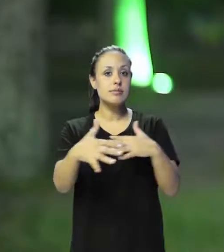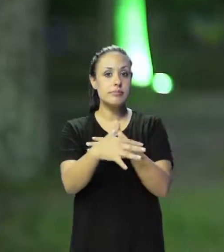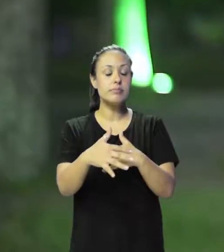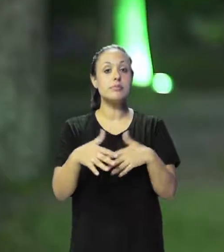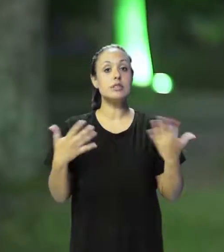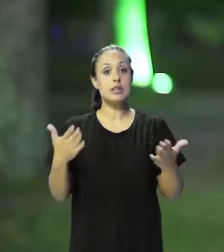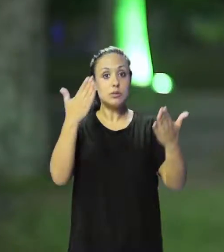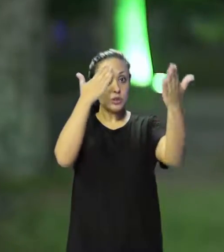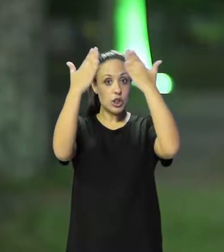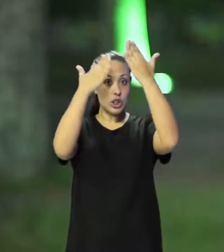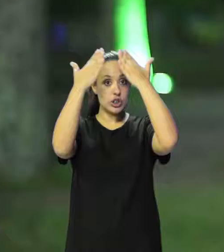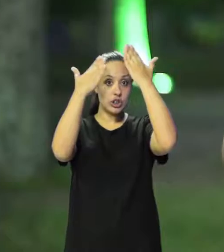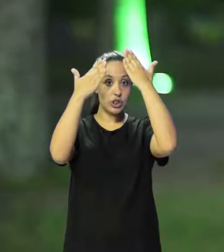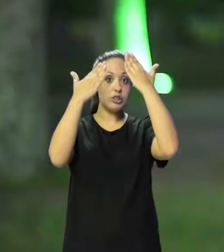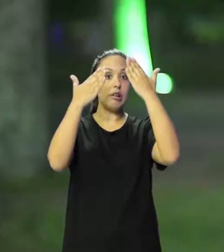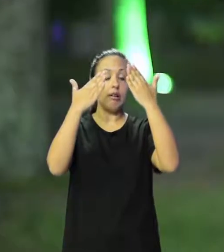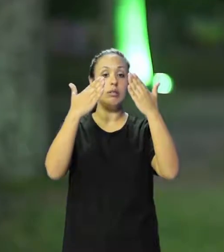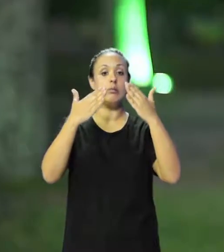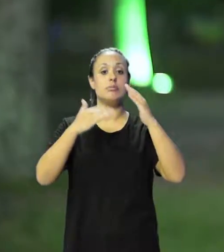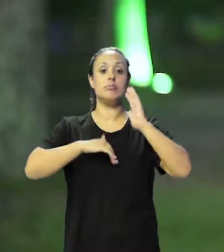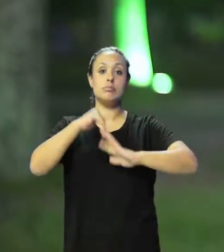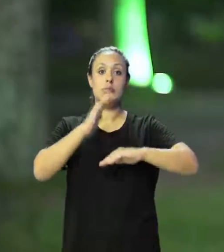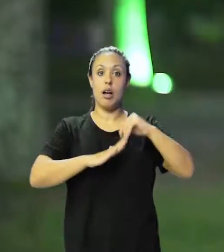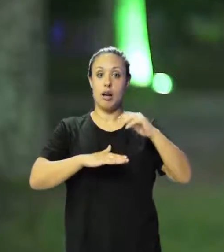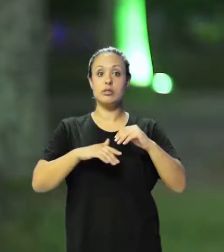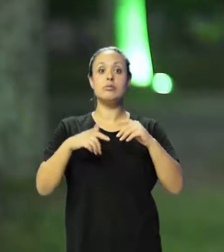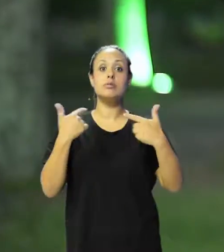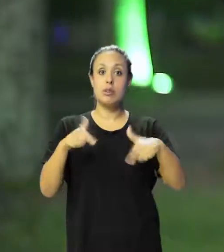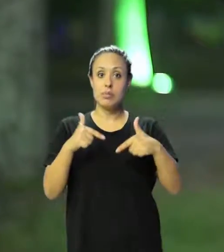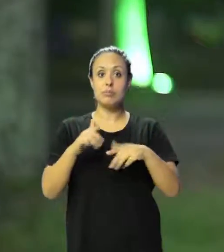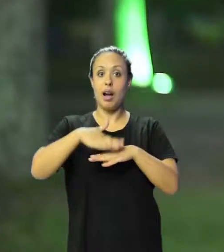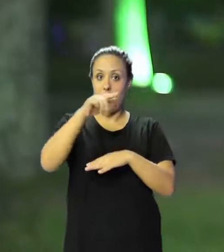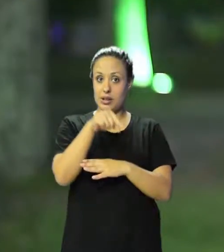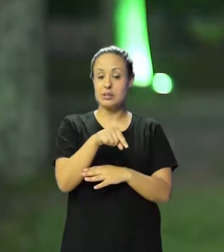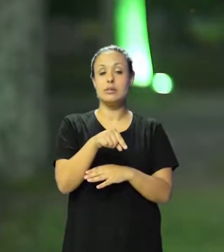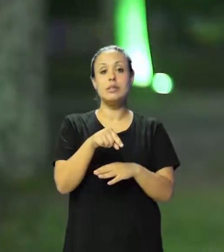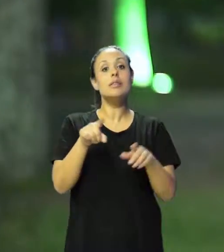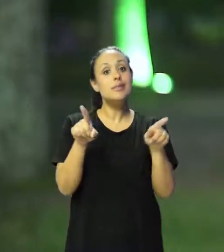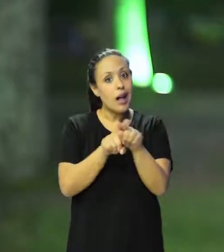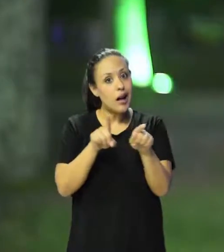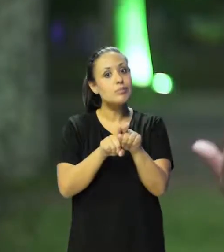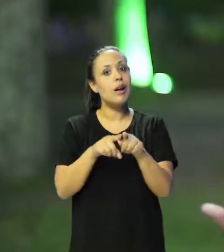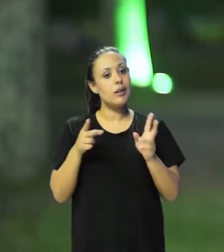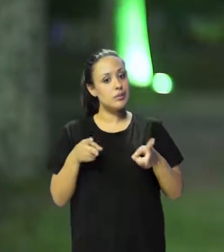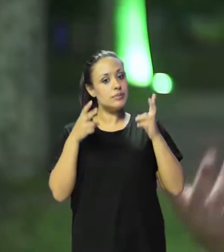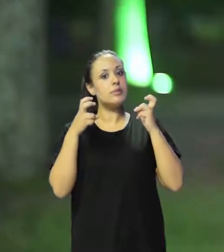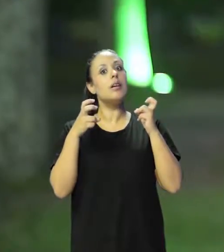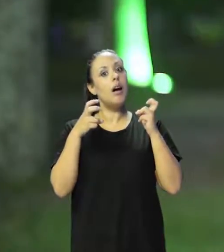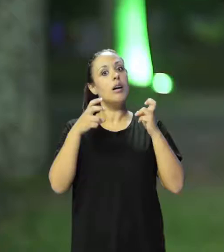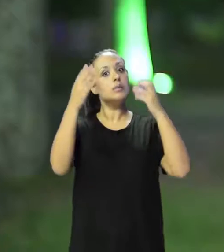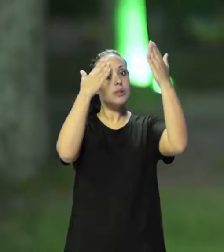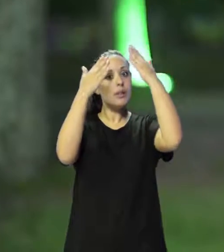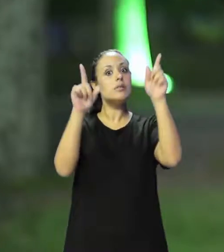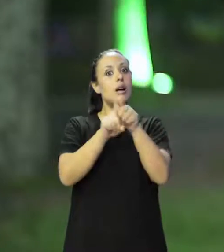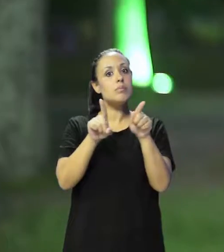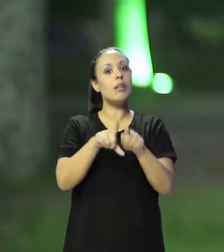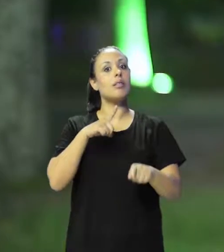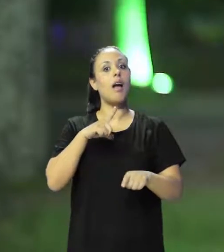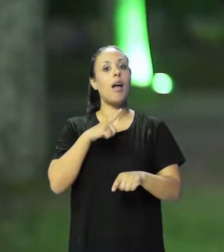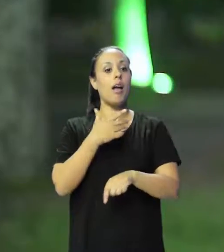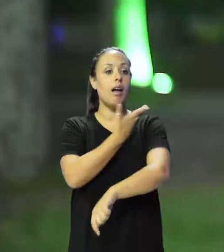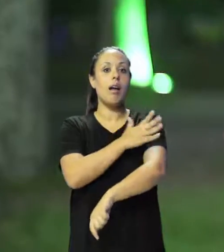Nesses espaços urbanos. E aí, como a psicologia acaba ocupando muito esses lugares, a gente observa que, infelizmente, muitos psicólogos também